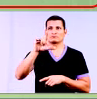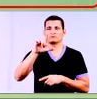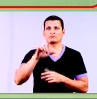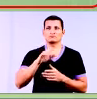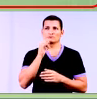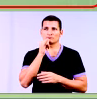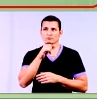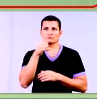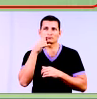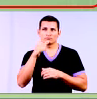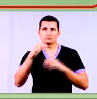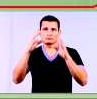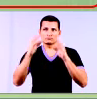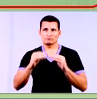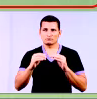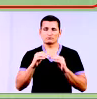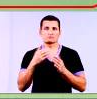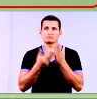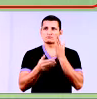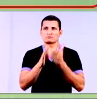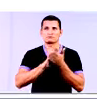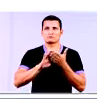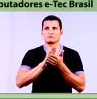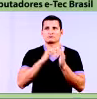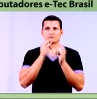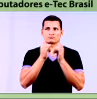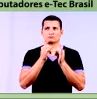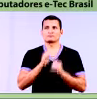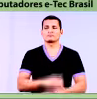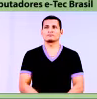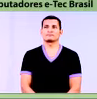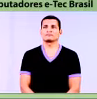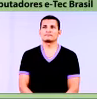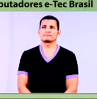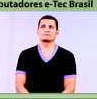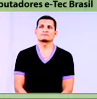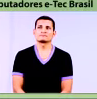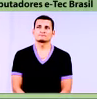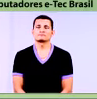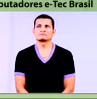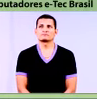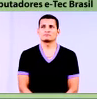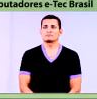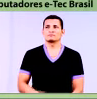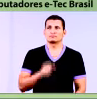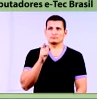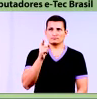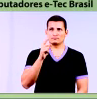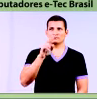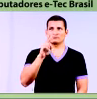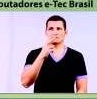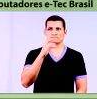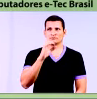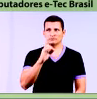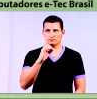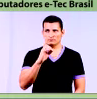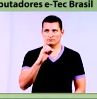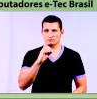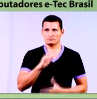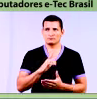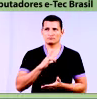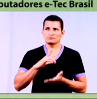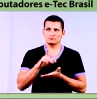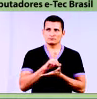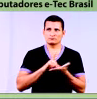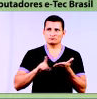acaba a energia, eu não perco a informação que está aí, ela já vem direto do processador. Aqui, com relação aos HDs, a gente vê os discos